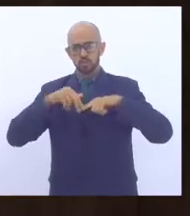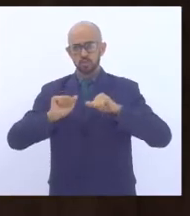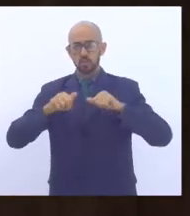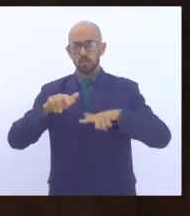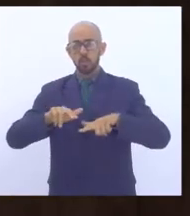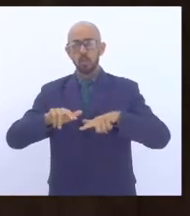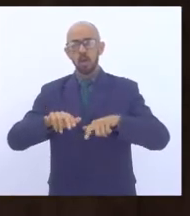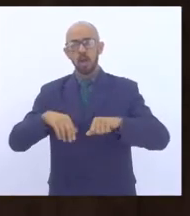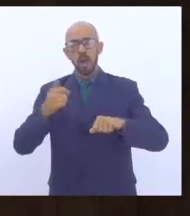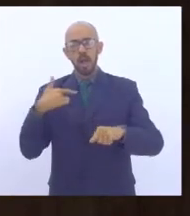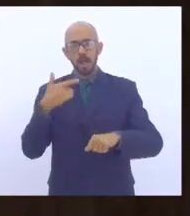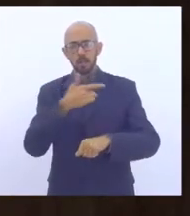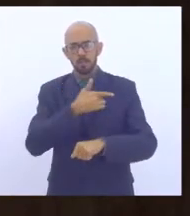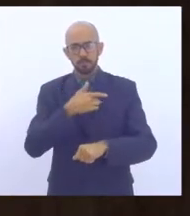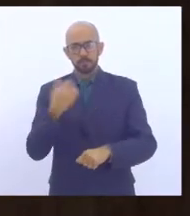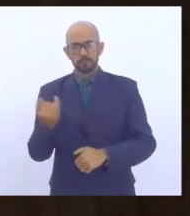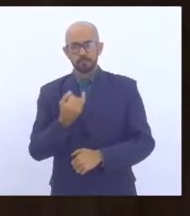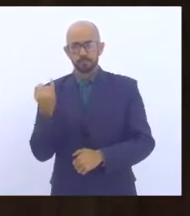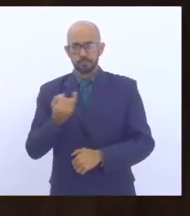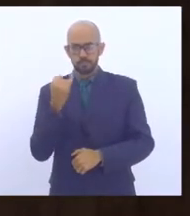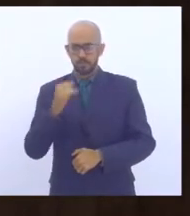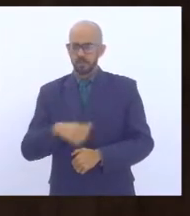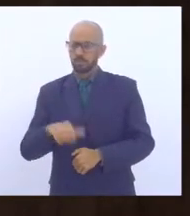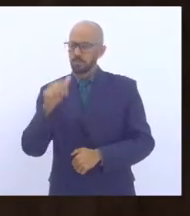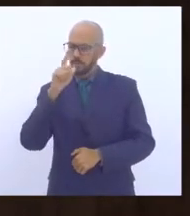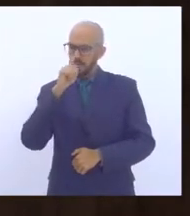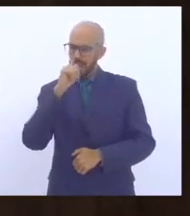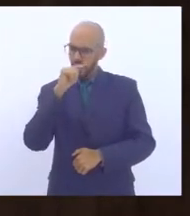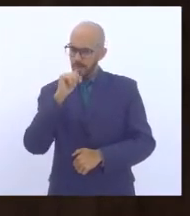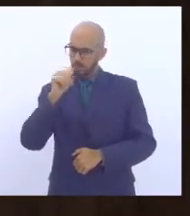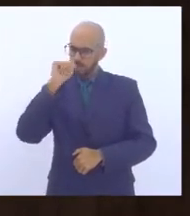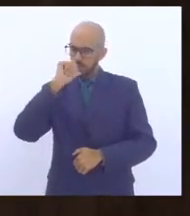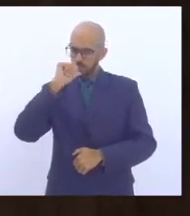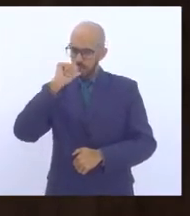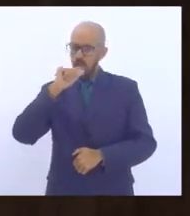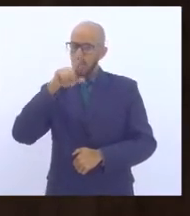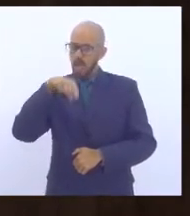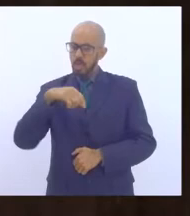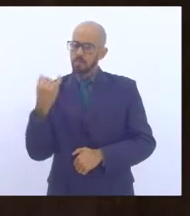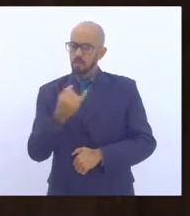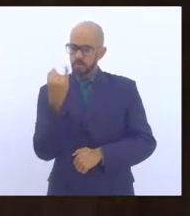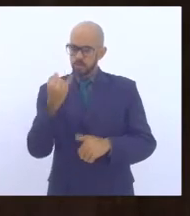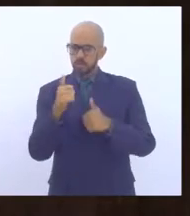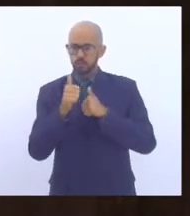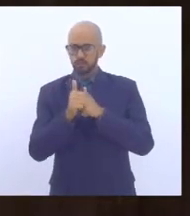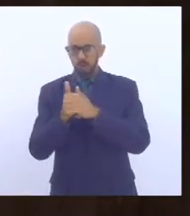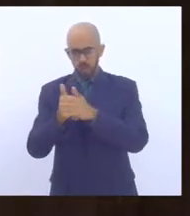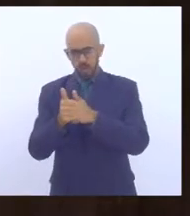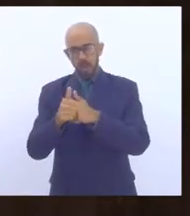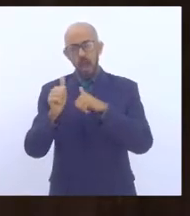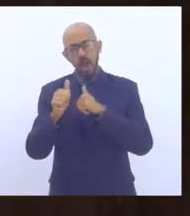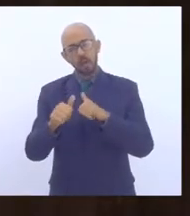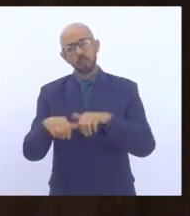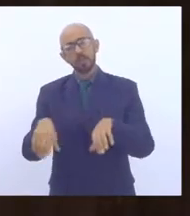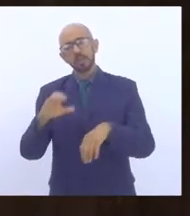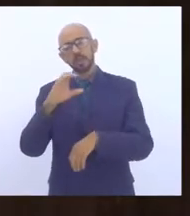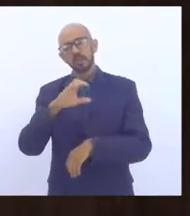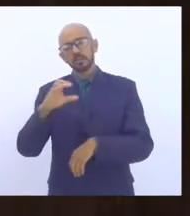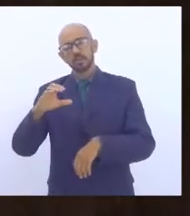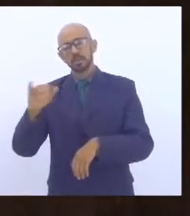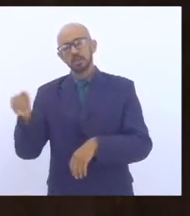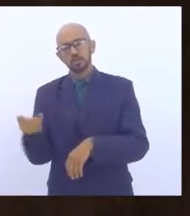da Saúde da importância aqui beber a água tem para a saúde o nosso parecer é favorável acompanhando